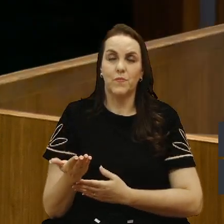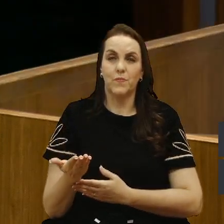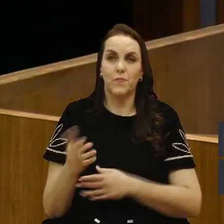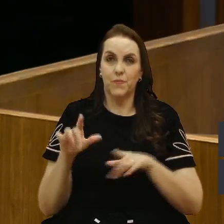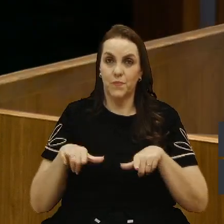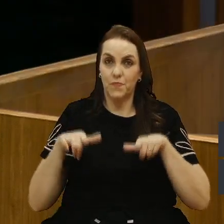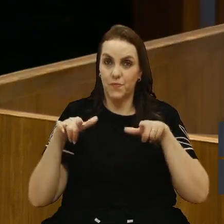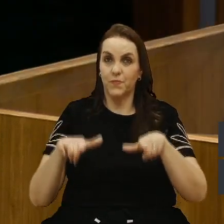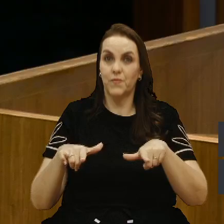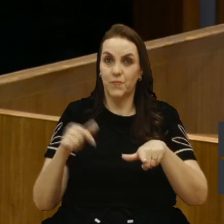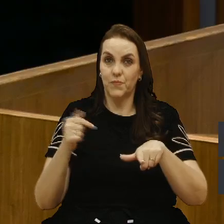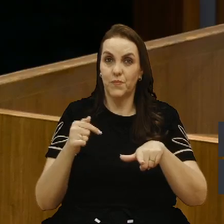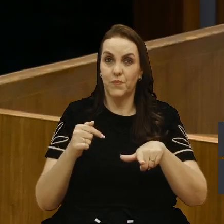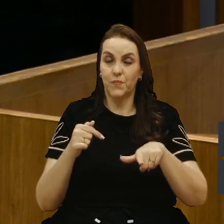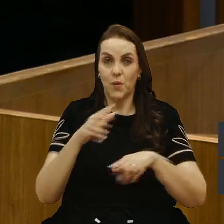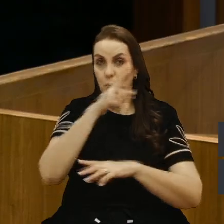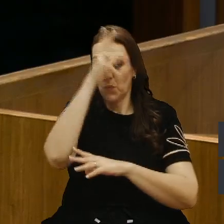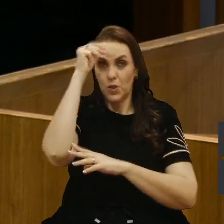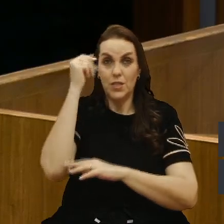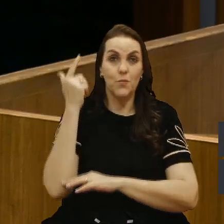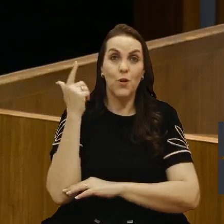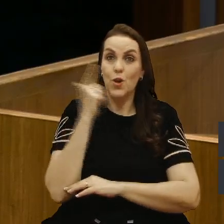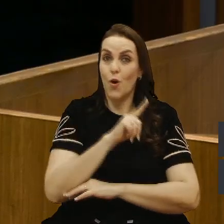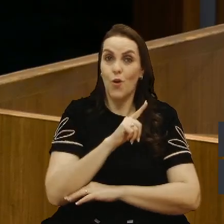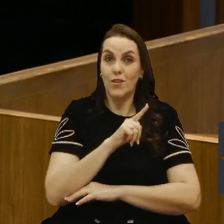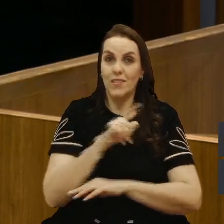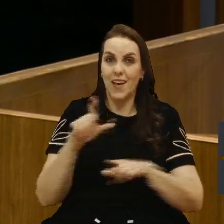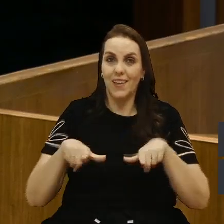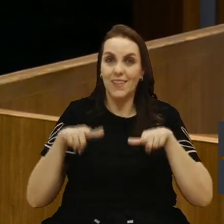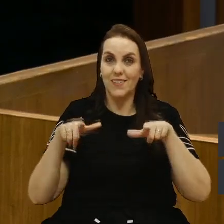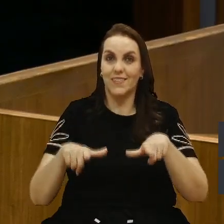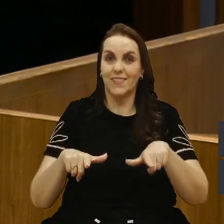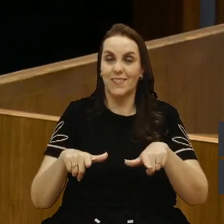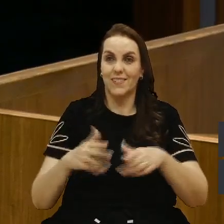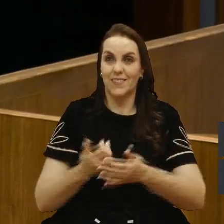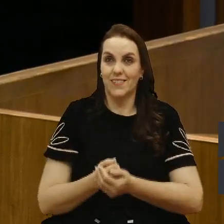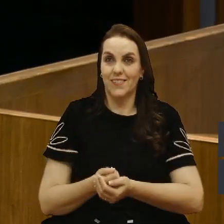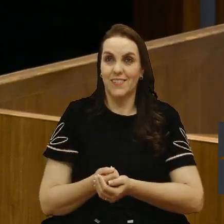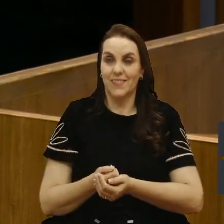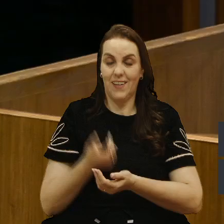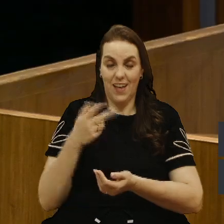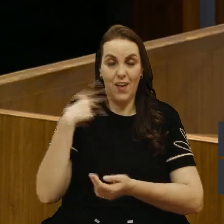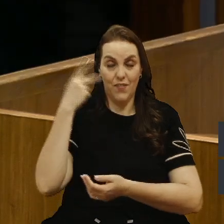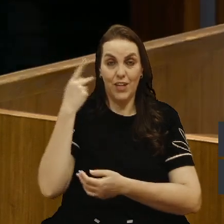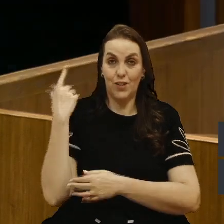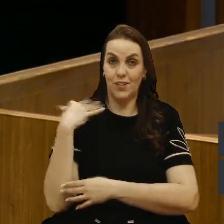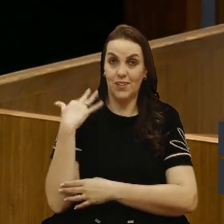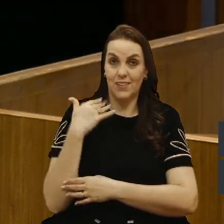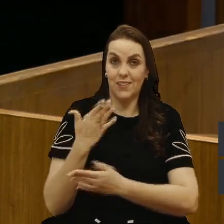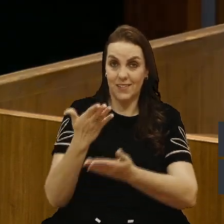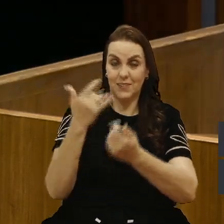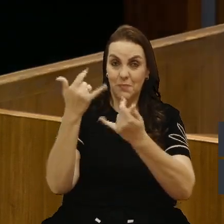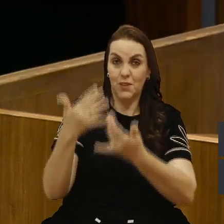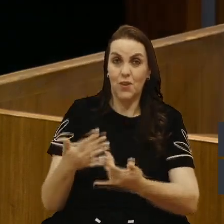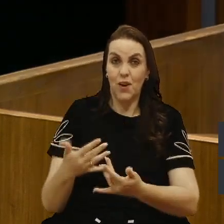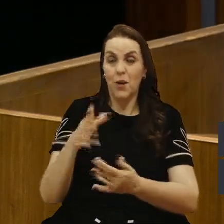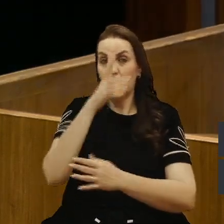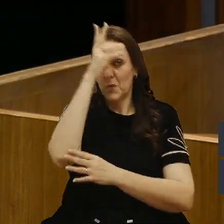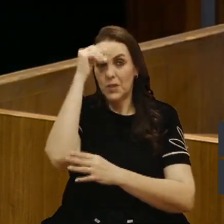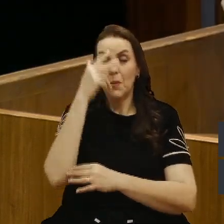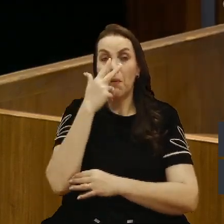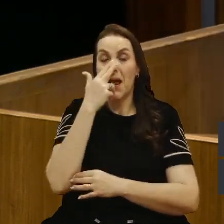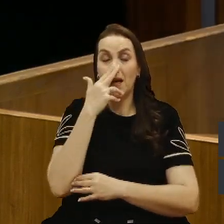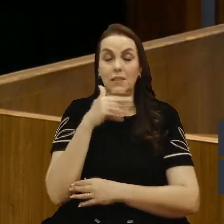certidão, né? E o município não consegue pegar essa certidão. É como a vereadora Andressa disse, é como se o município estivesse impedido,